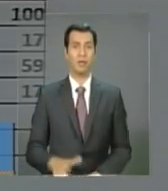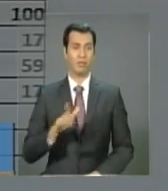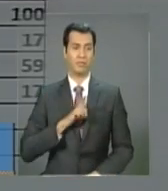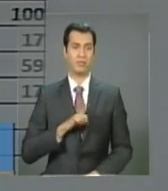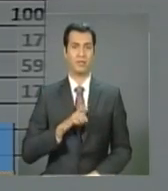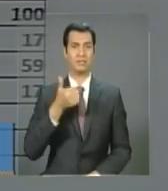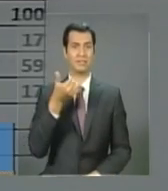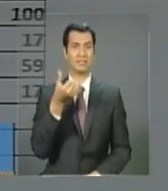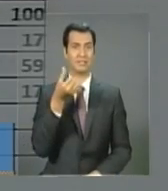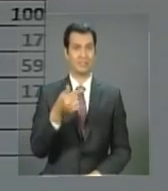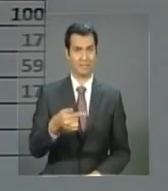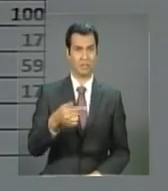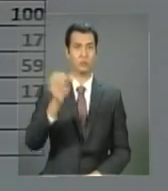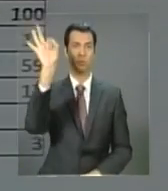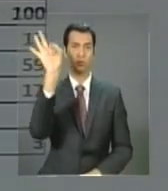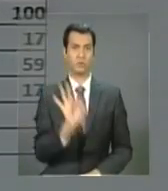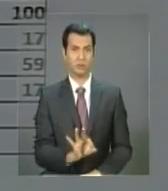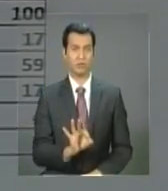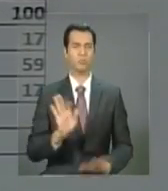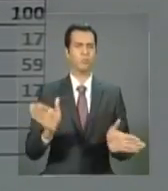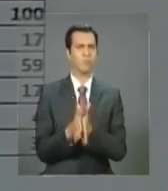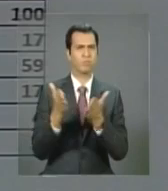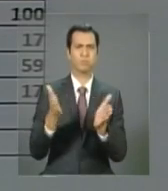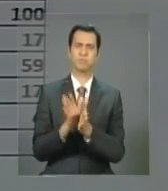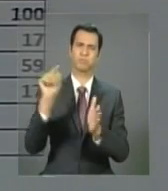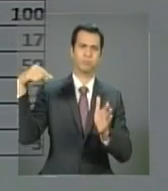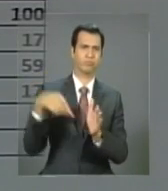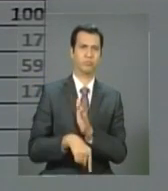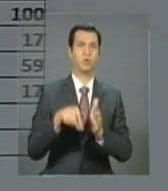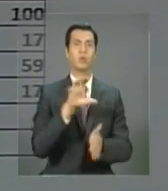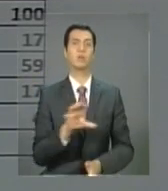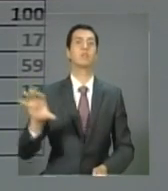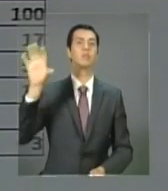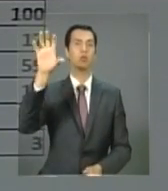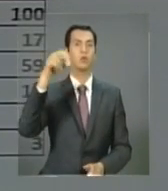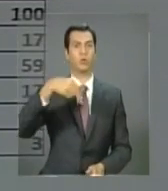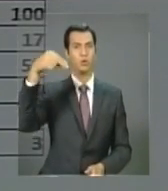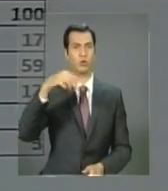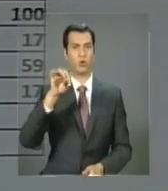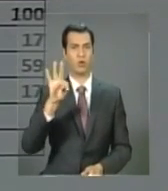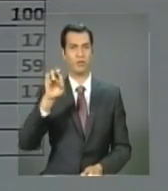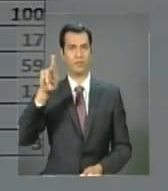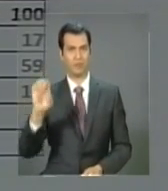17% dos brasileiros em situação de extrema pobreza na região norte,